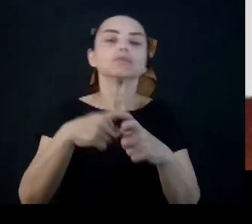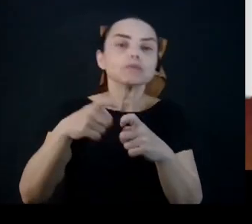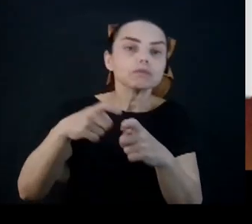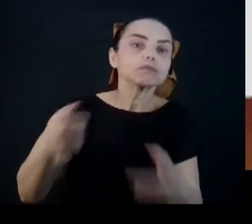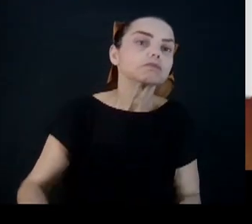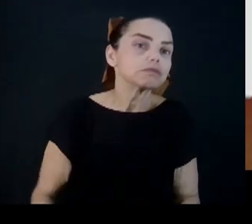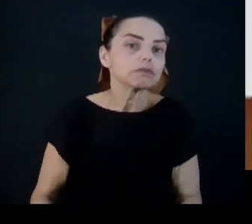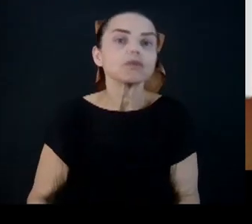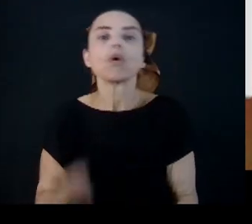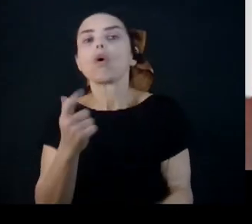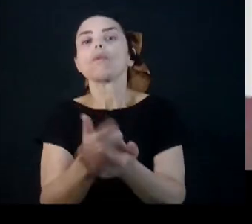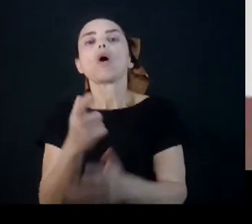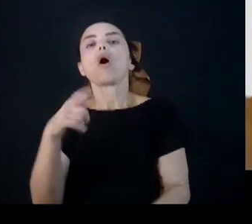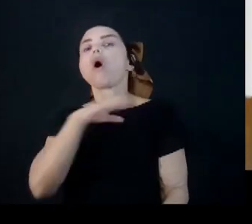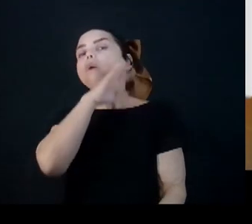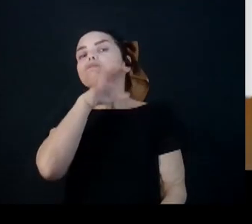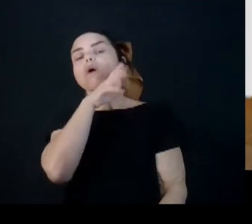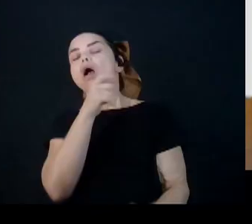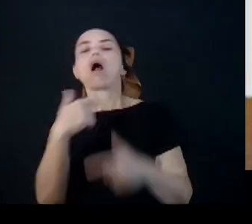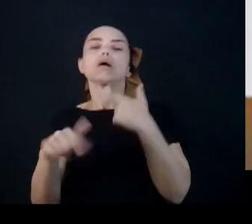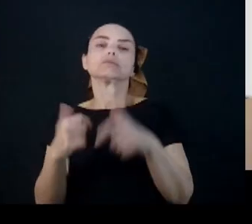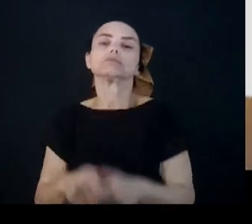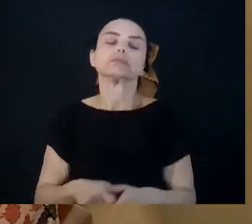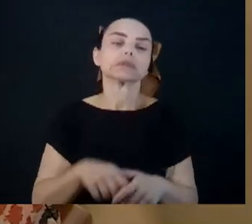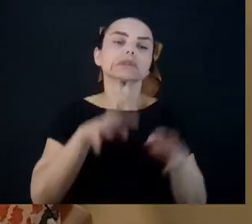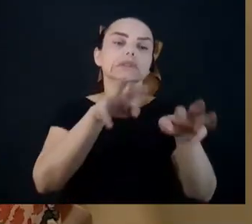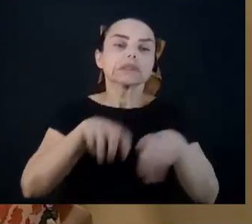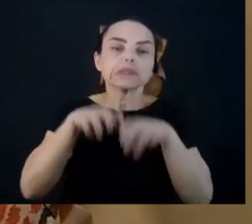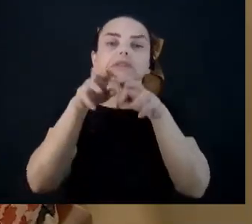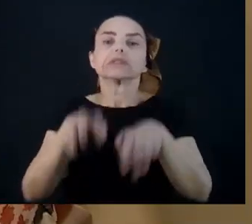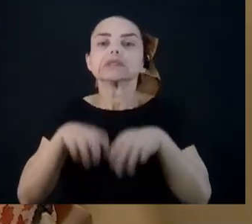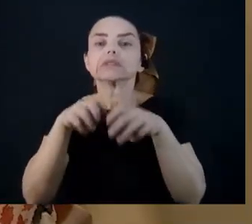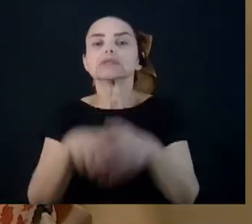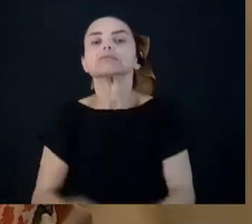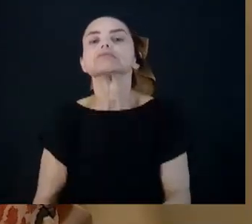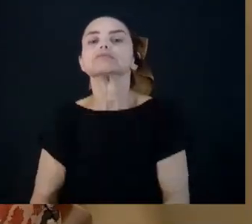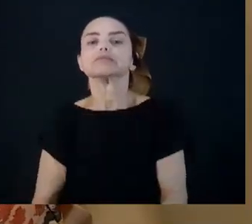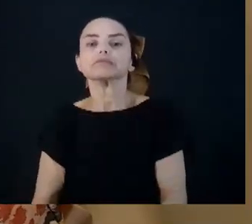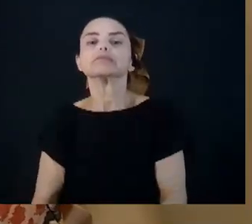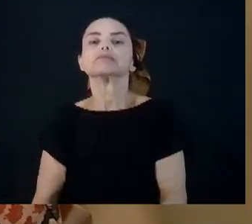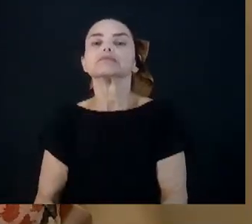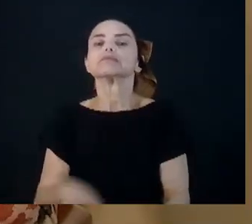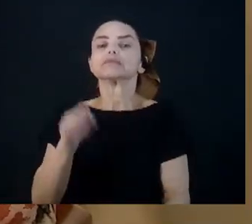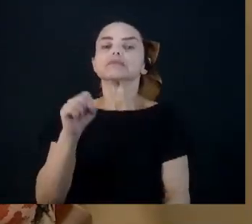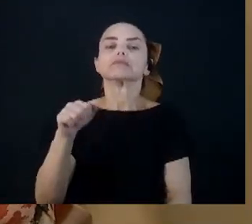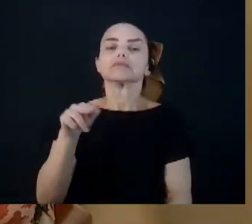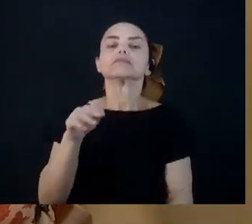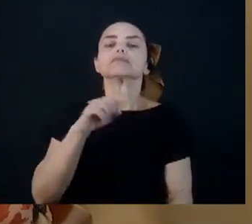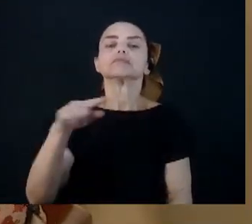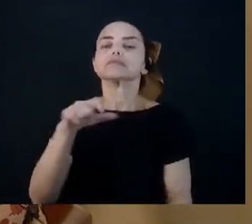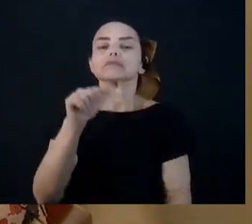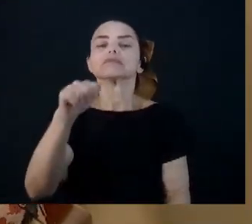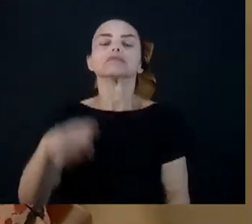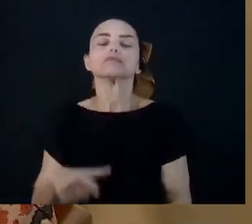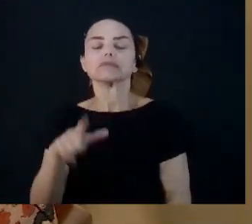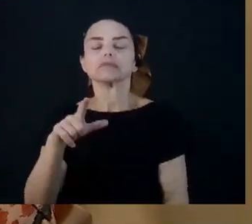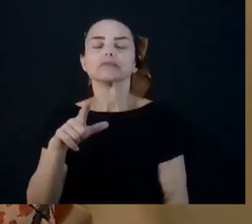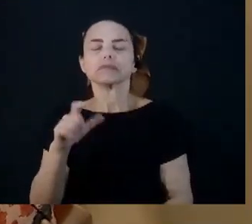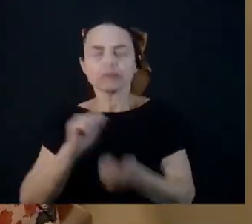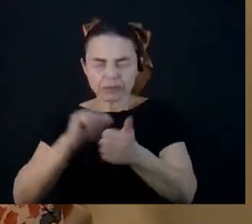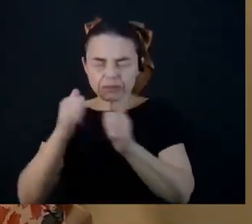que fosse trabalhado arado para você na fazenda. As senzalas foram adaptadas por